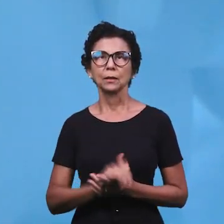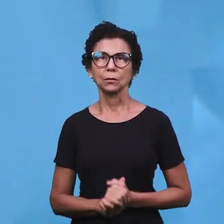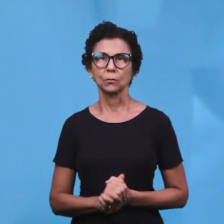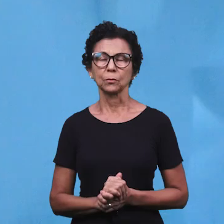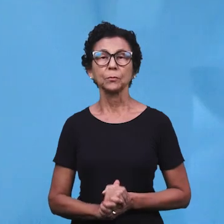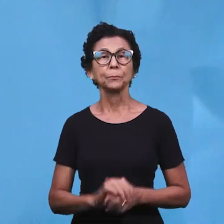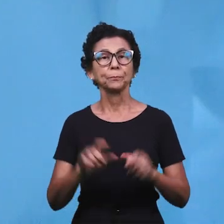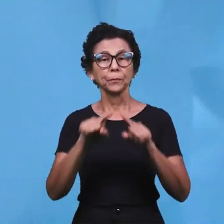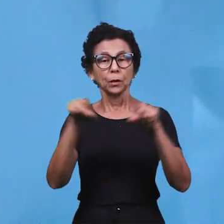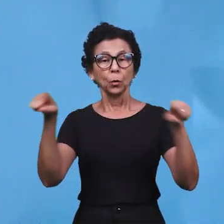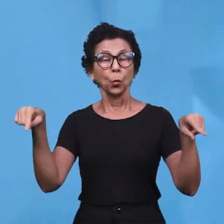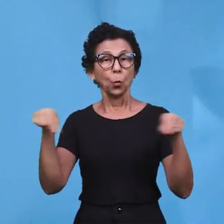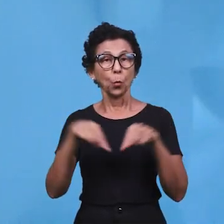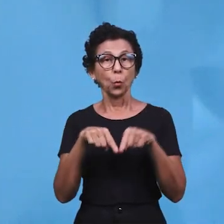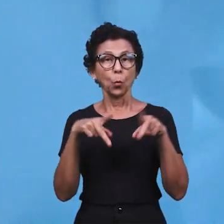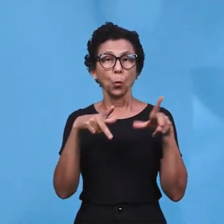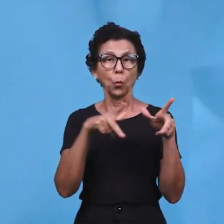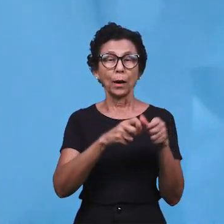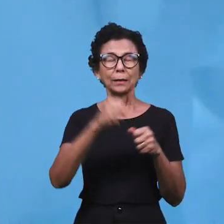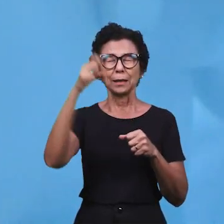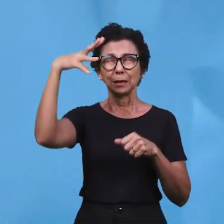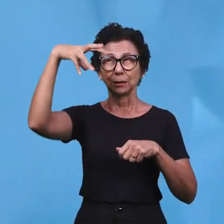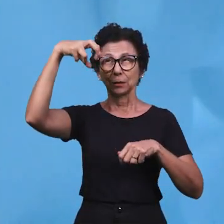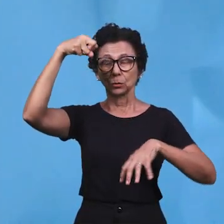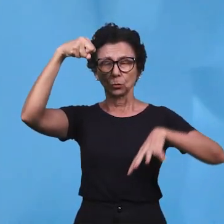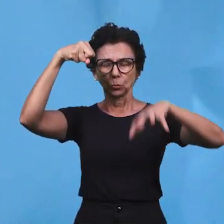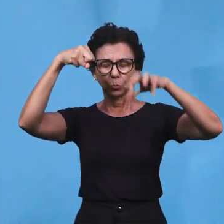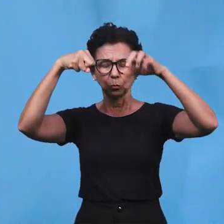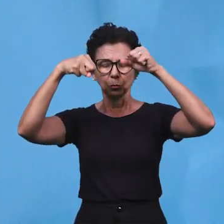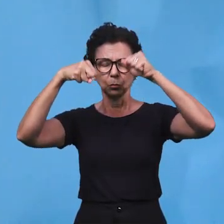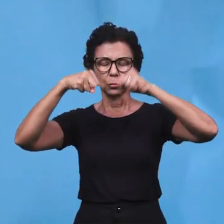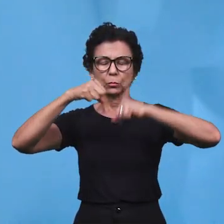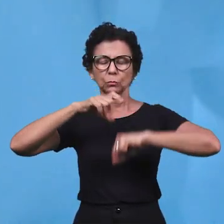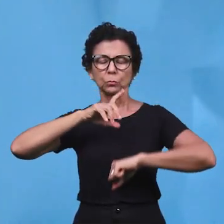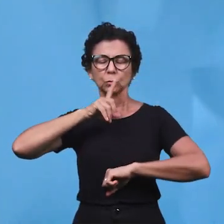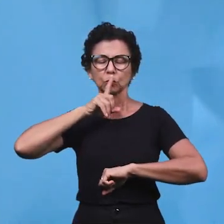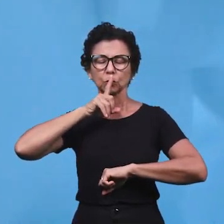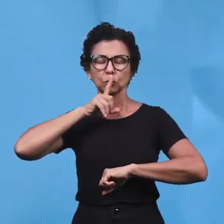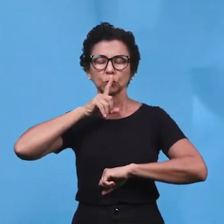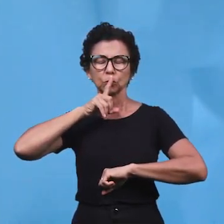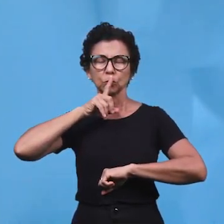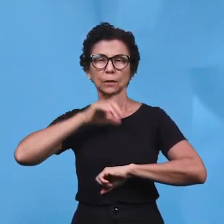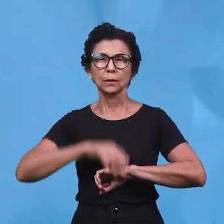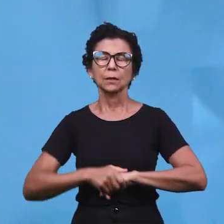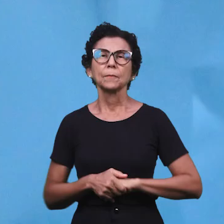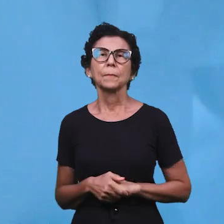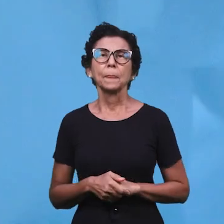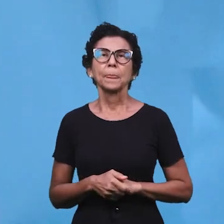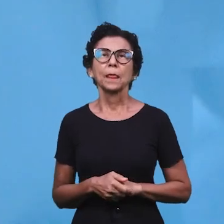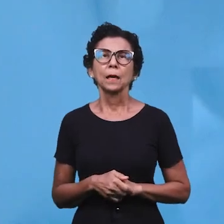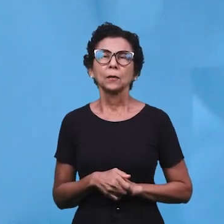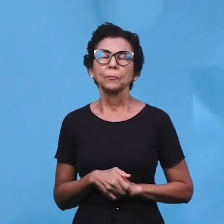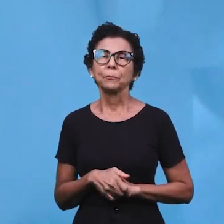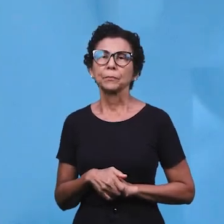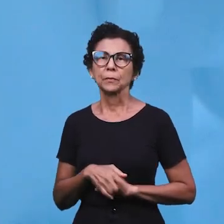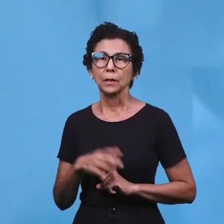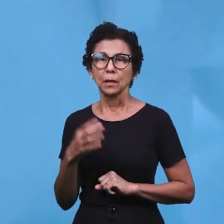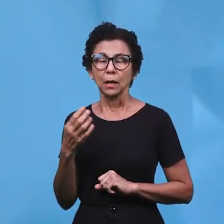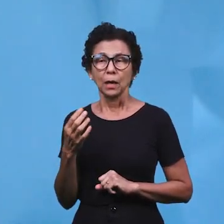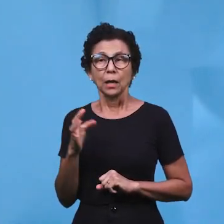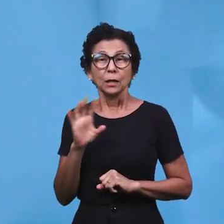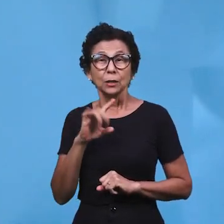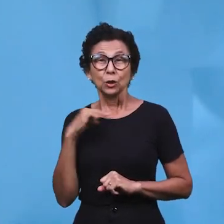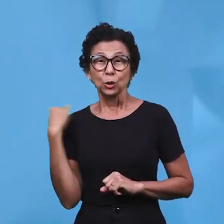manter o quarto escuro e silencioso, né, o ambiente, não sim. apenas no momento que você estiver indo para lá, mas toda